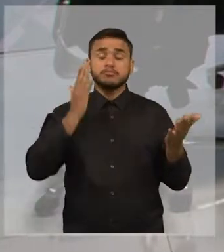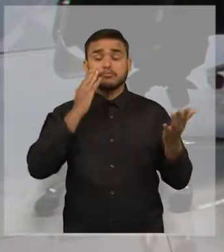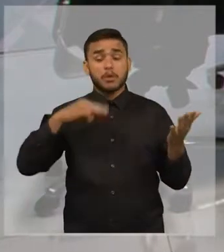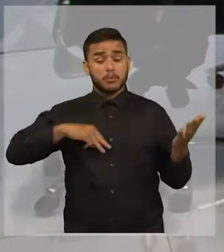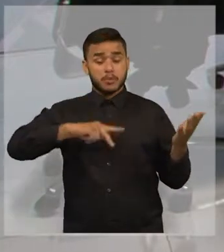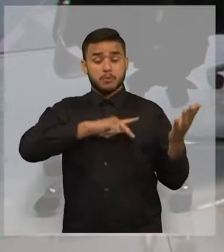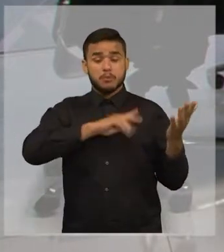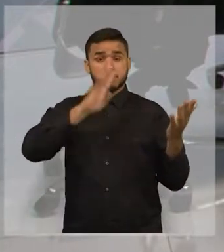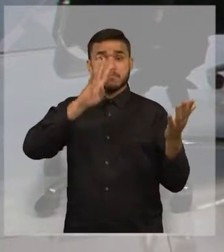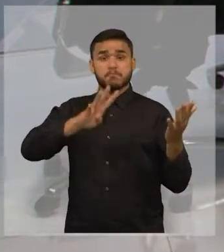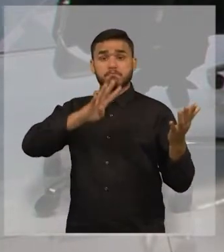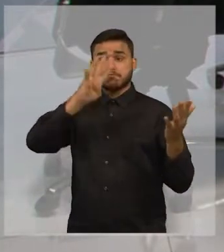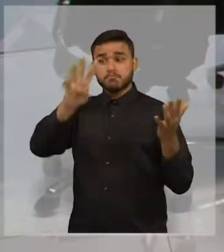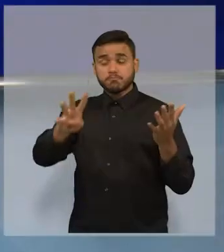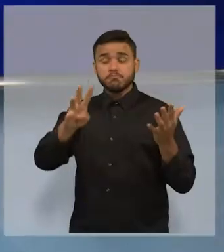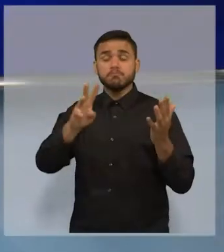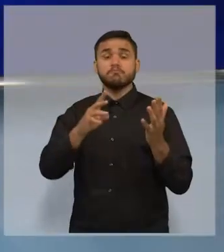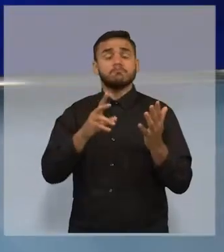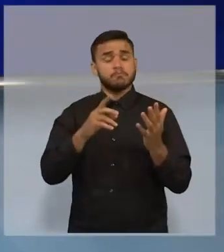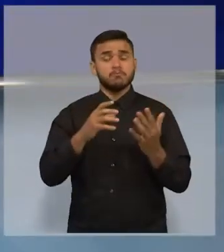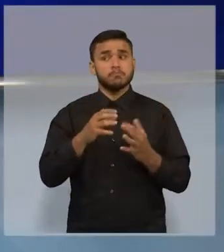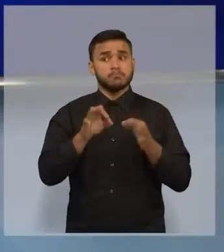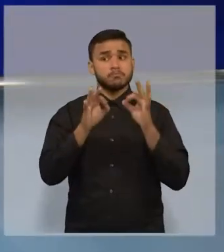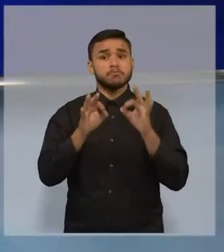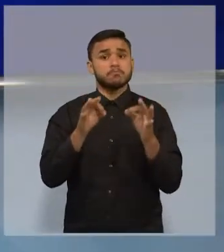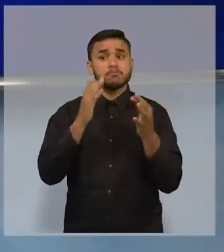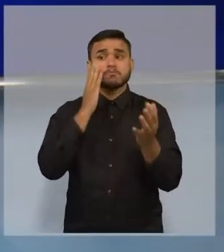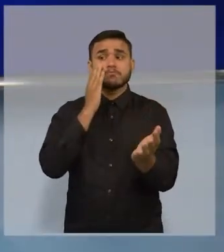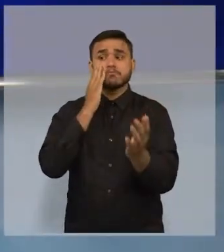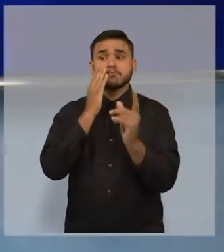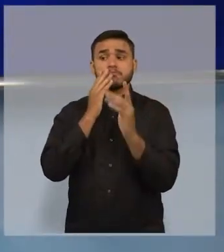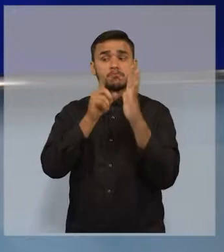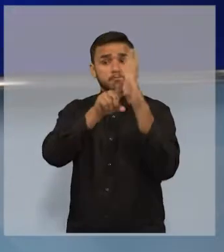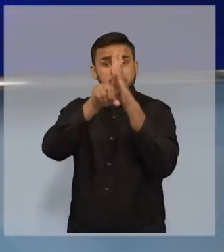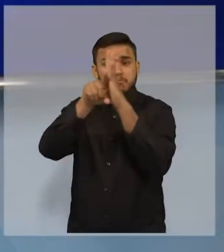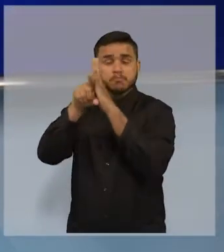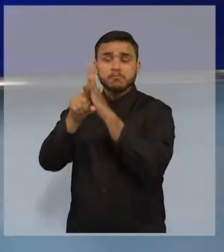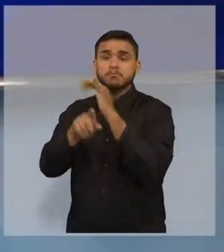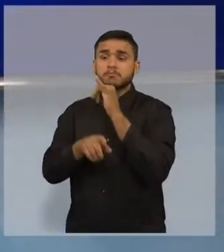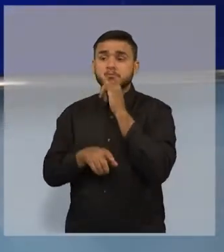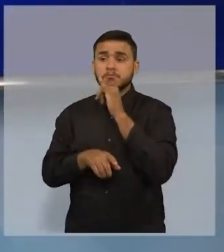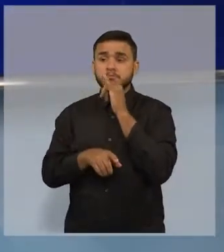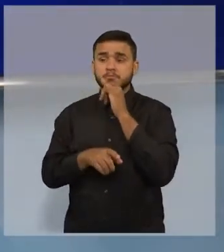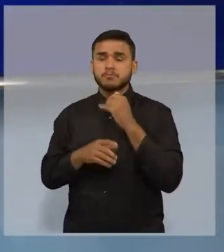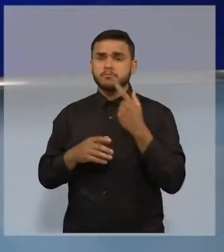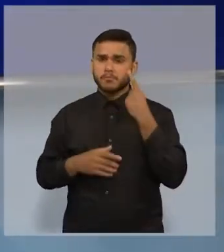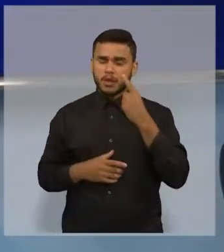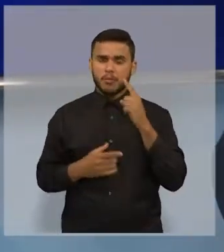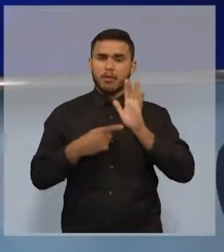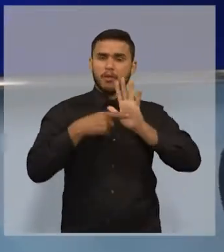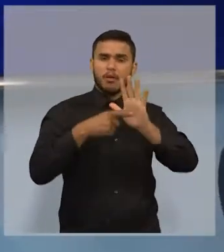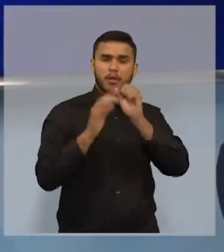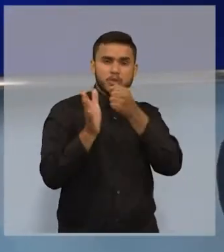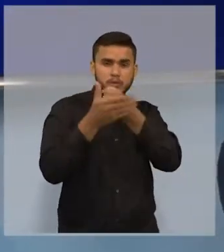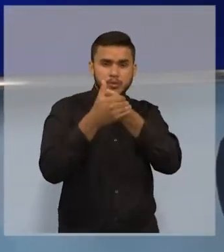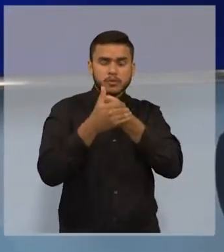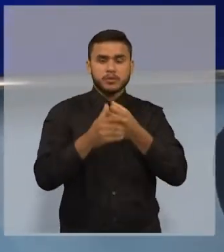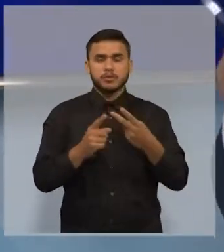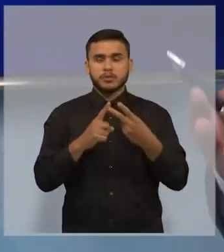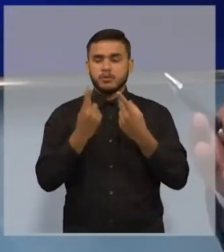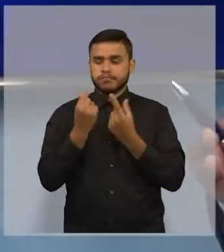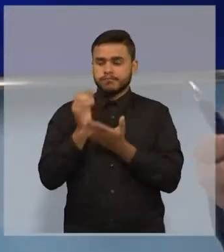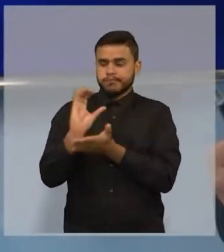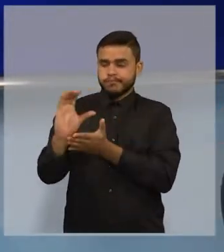denúncia que o Ministério Público faz, achando que há fortes indícios, né, de alguns crimes, como, por exemplo,